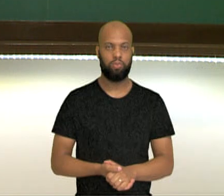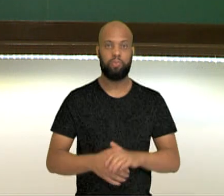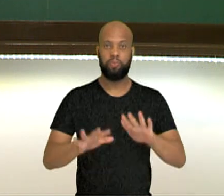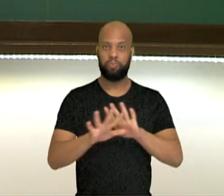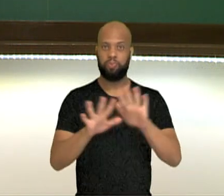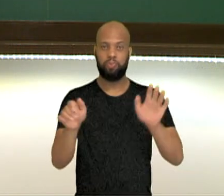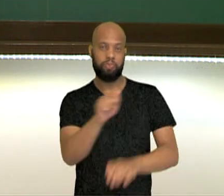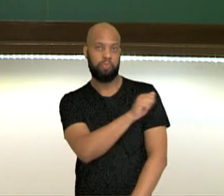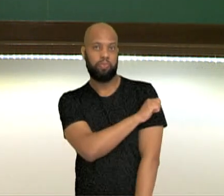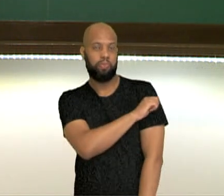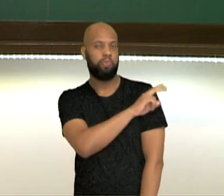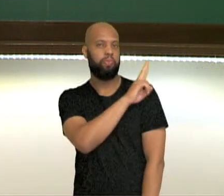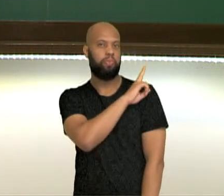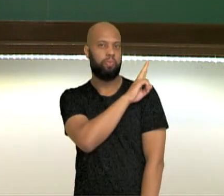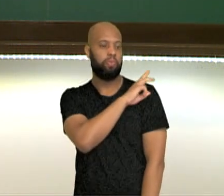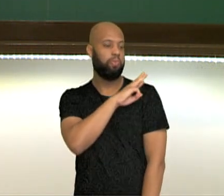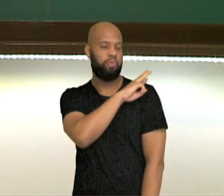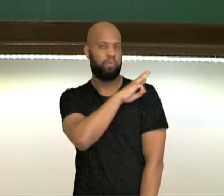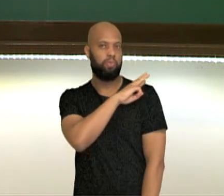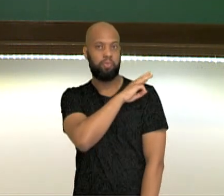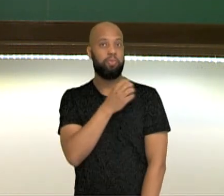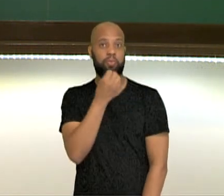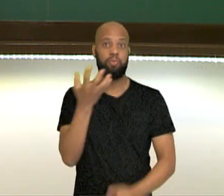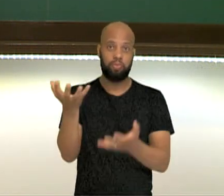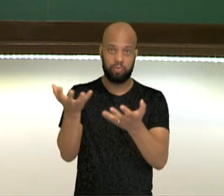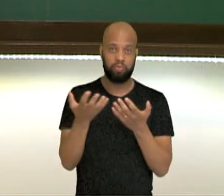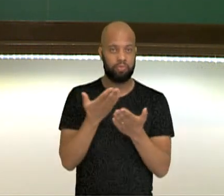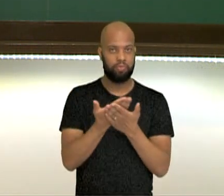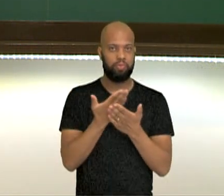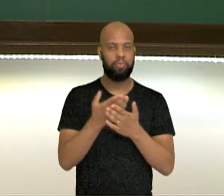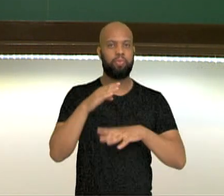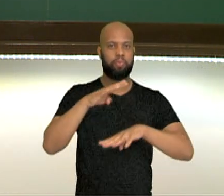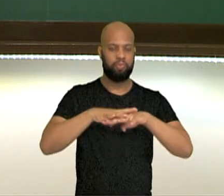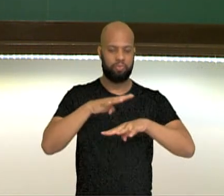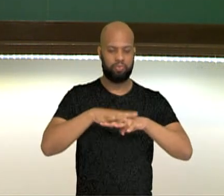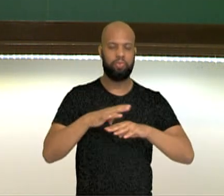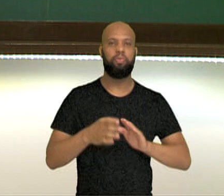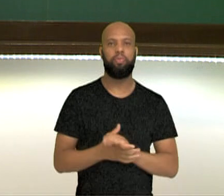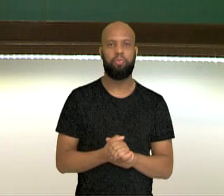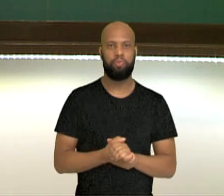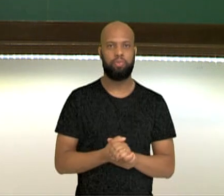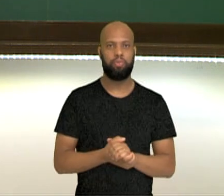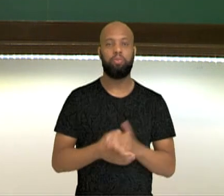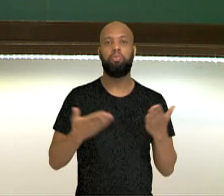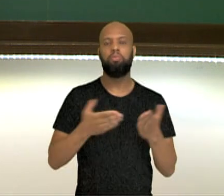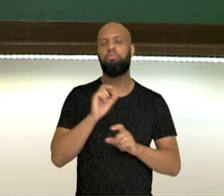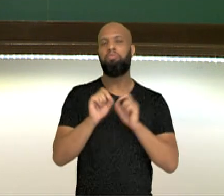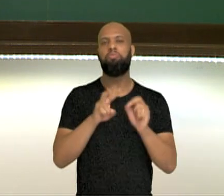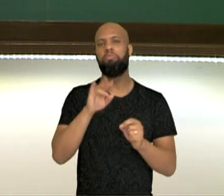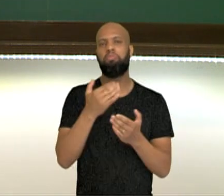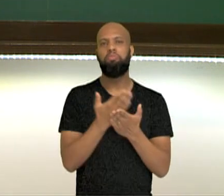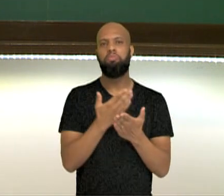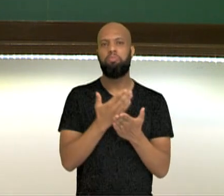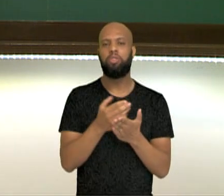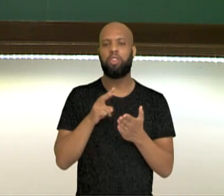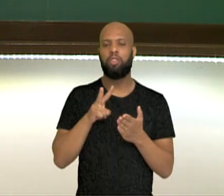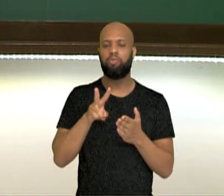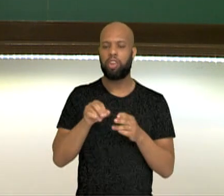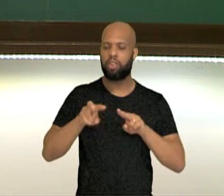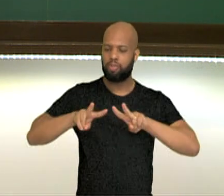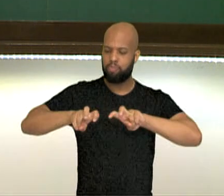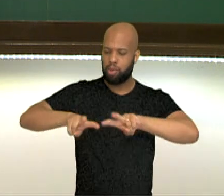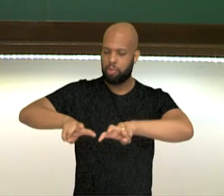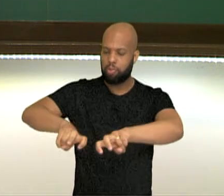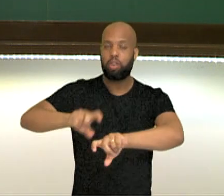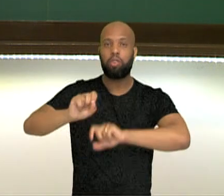Olá, estudante da segunda série do ensino médio. Seja bem-vindo a mais uma aula de matemática. Hoje nós vamos explorar um pouco mais sobre